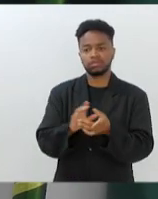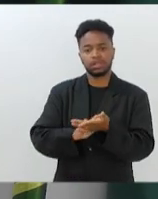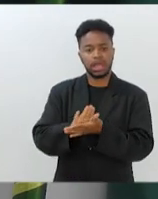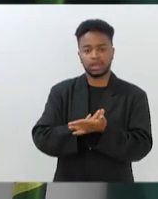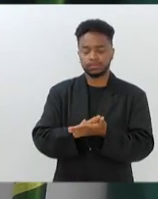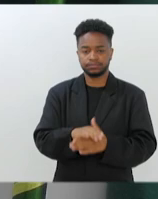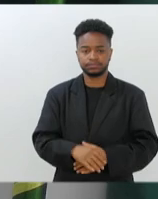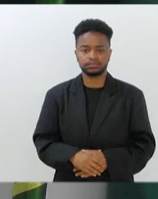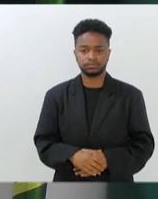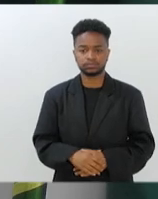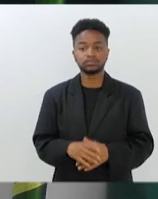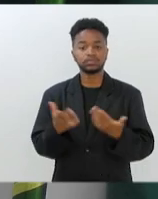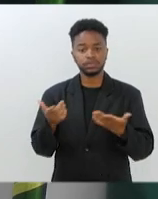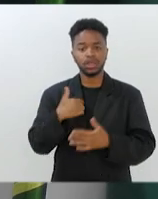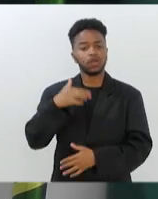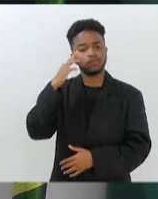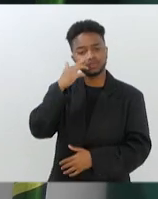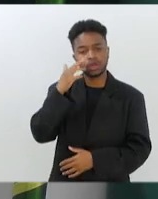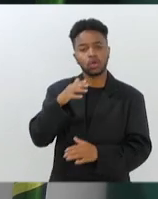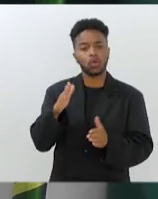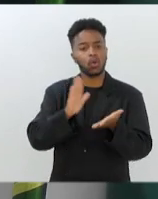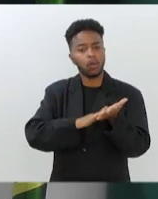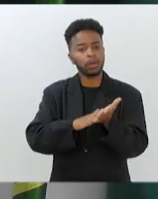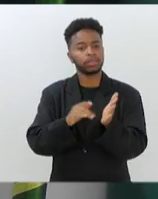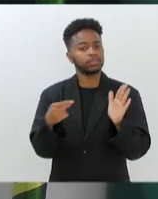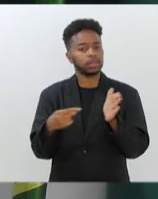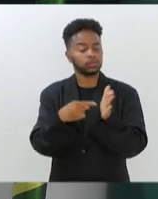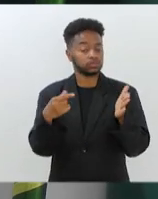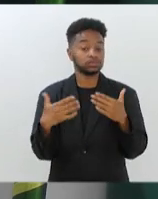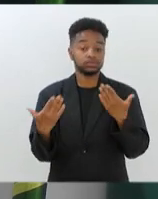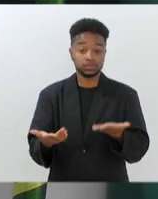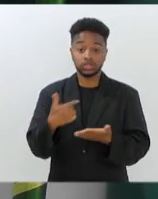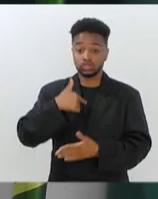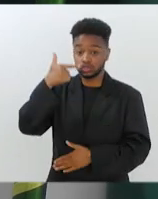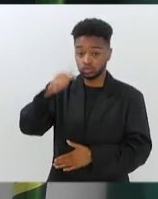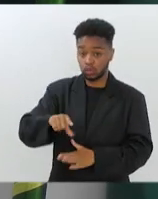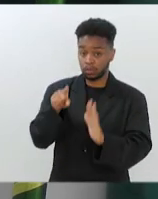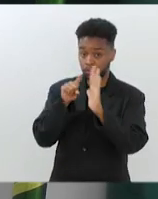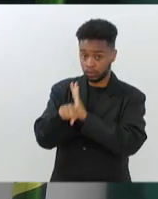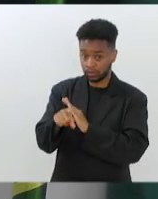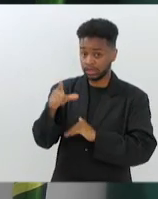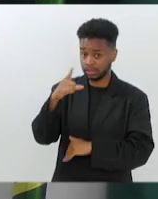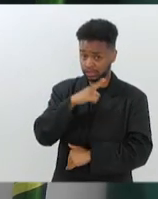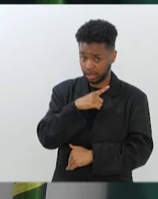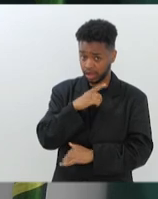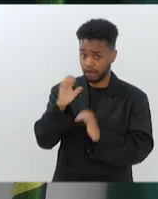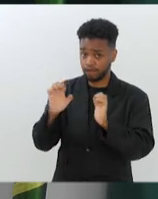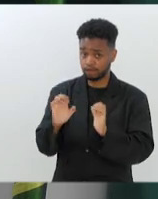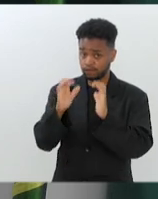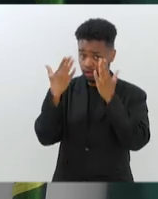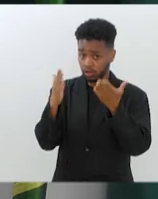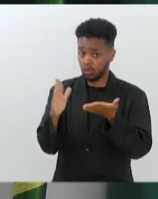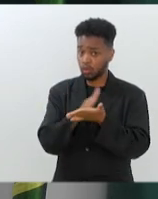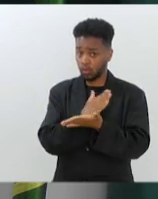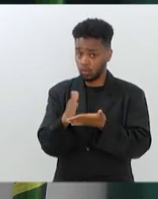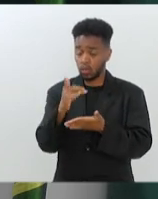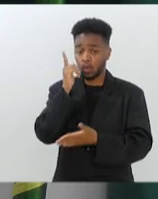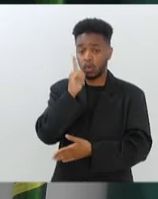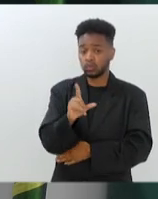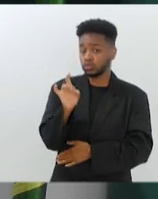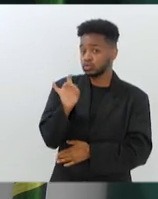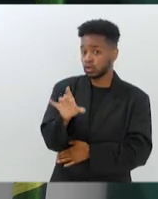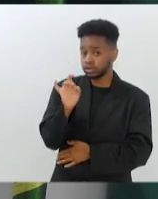com maestria fiscalizando cobrando denunciando mais uma vez Existe algum evento que conseguiu por si